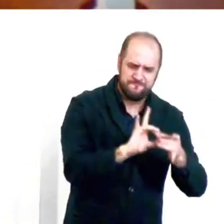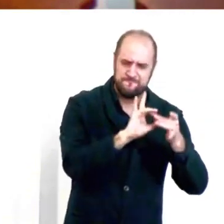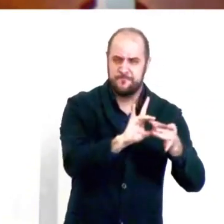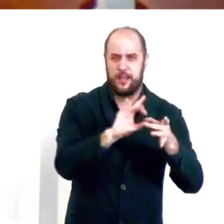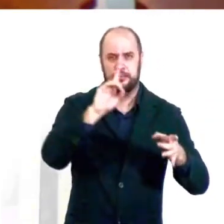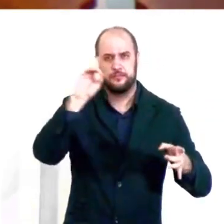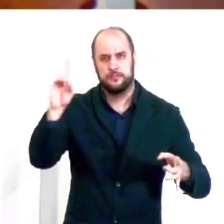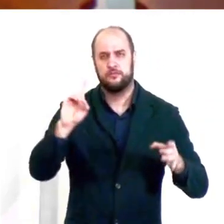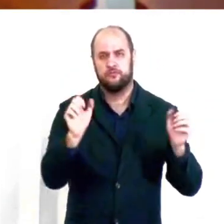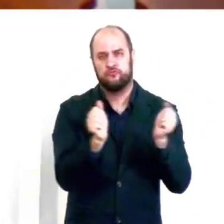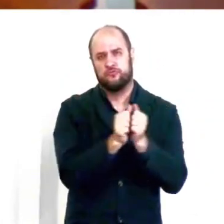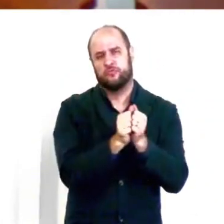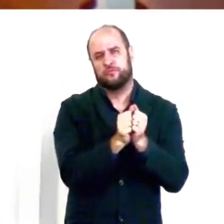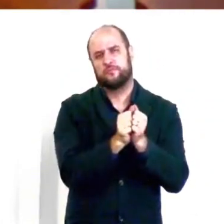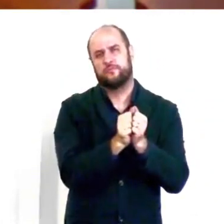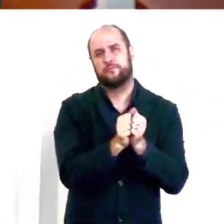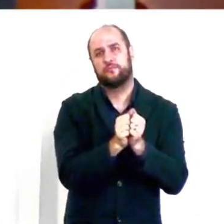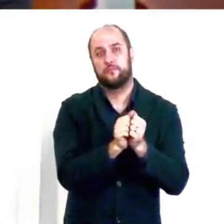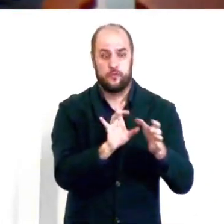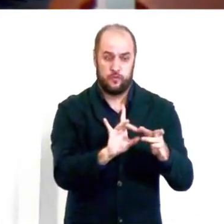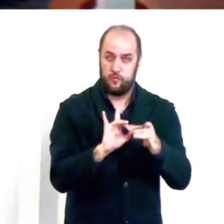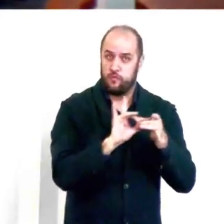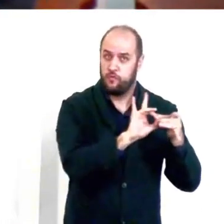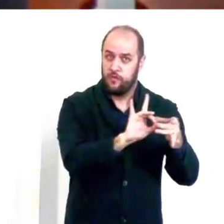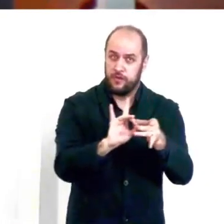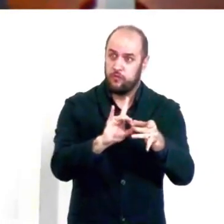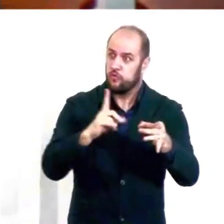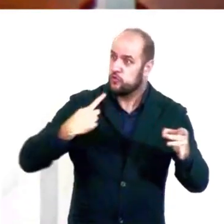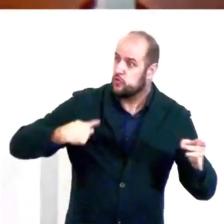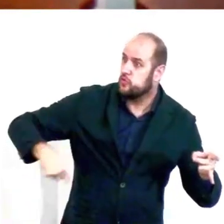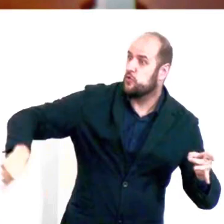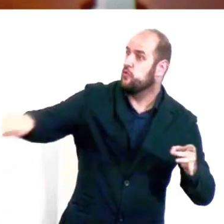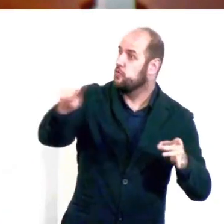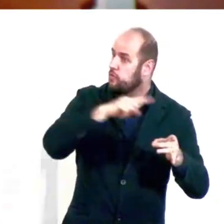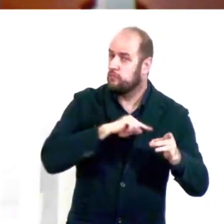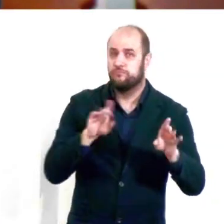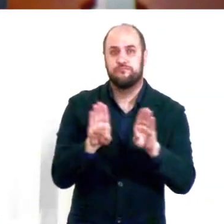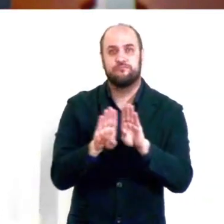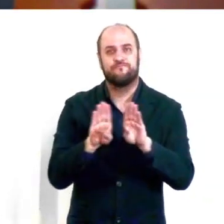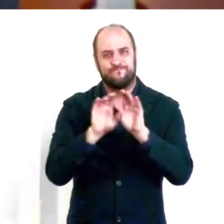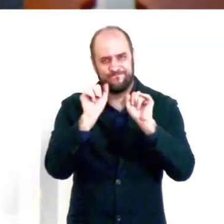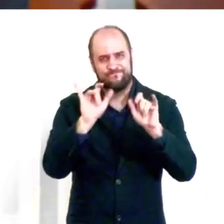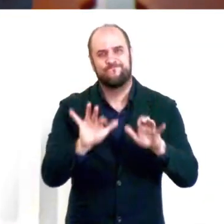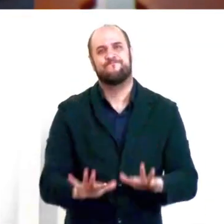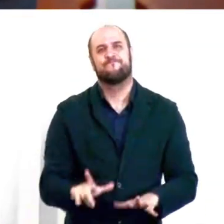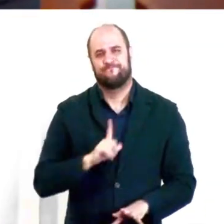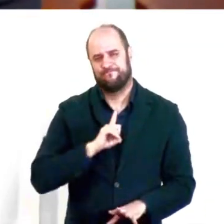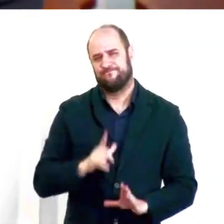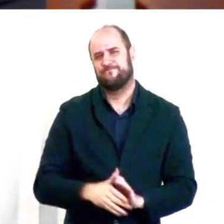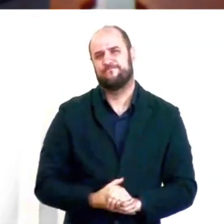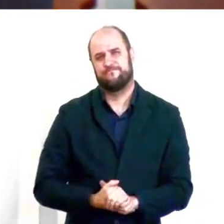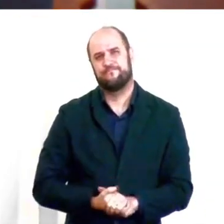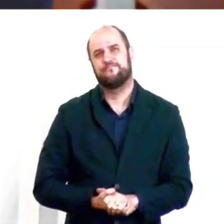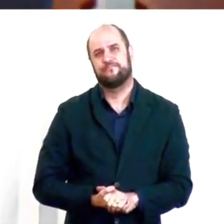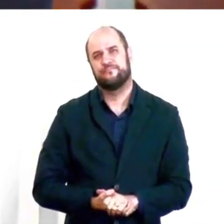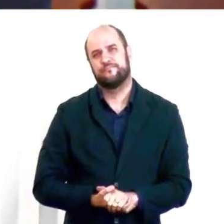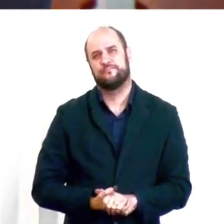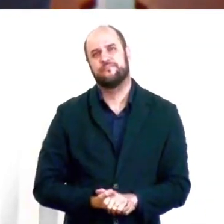E por meio dessa aliança, nós vamos ser abençoados. Há um chamado